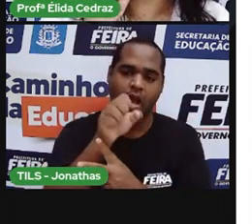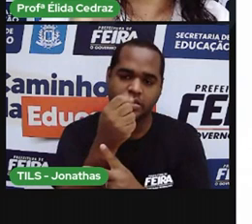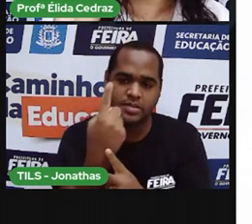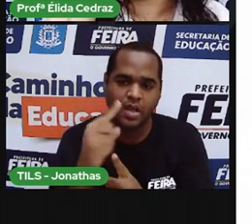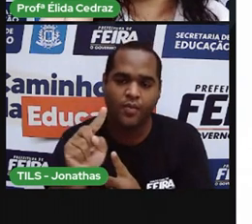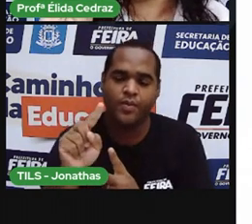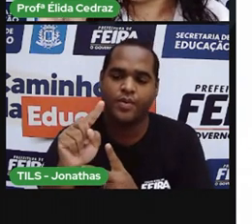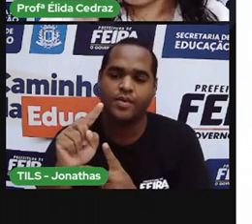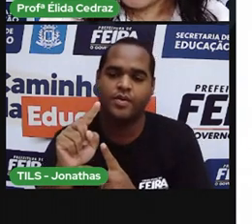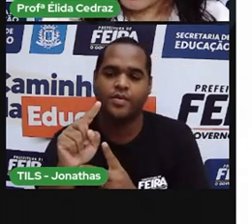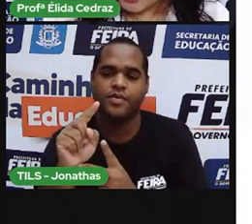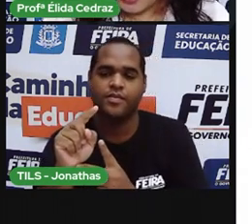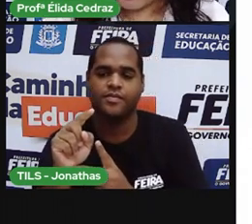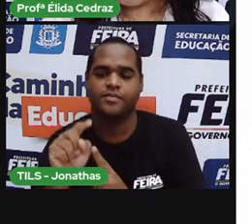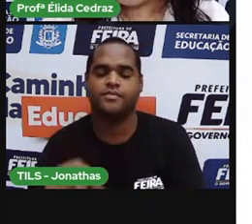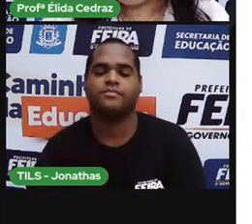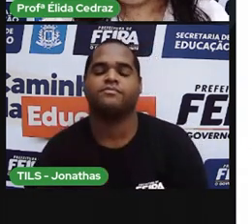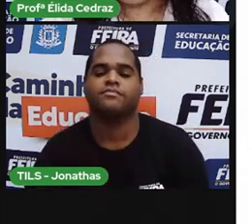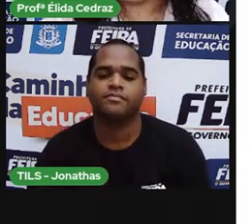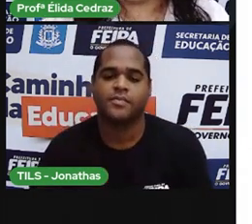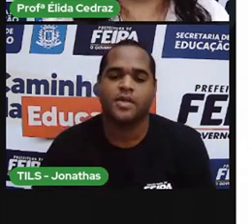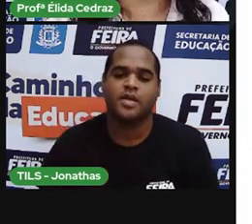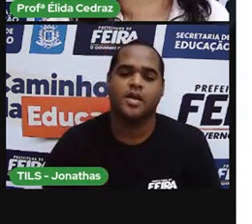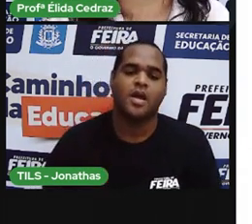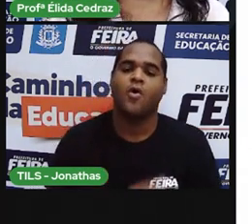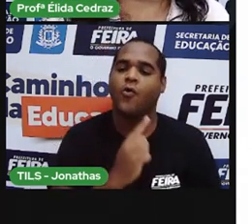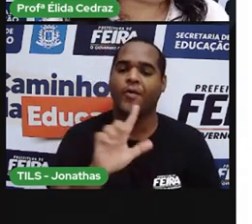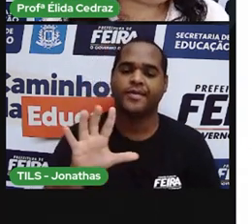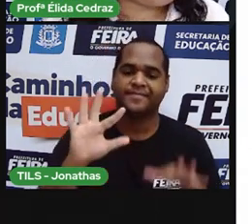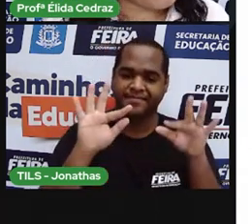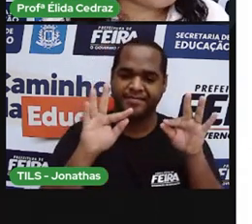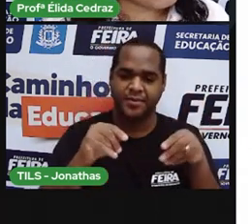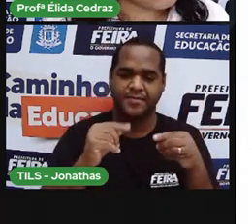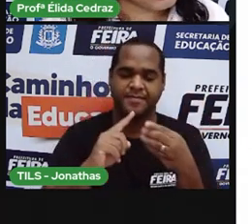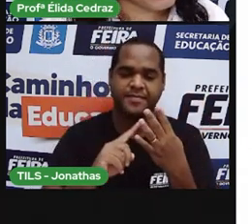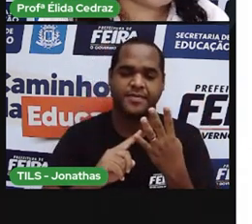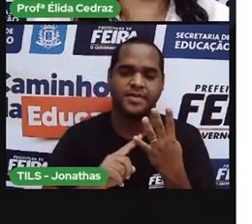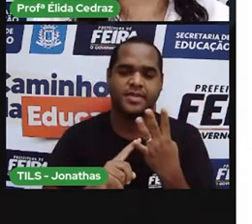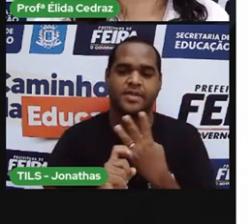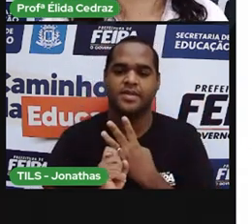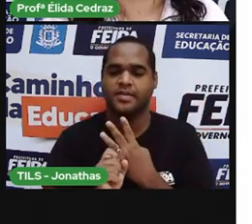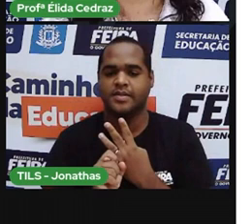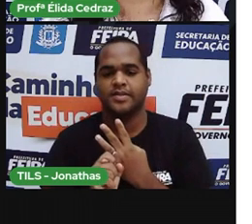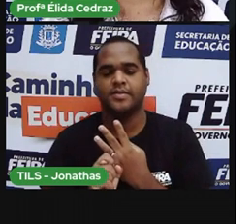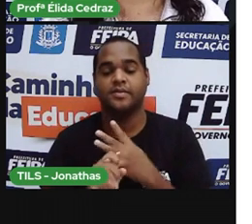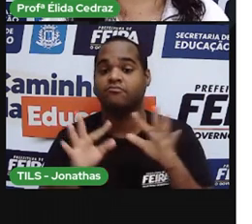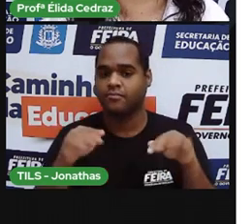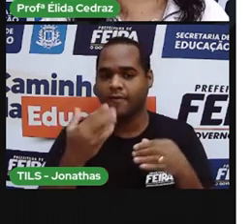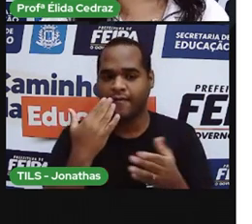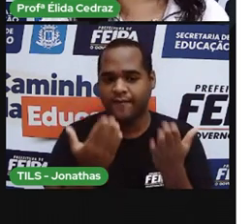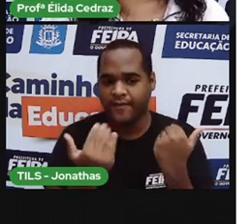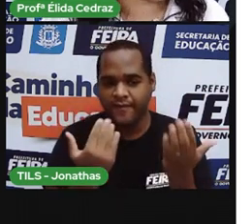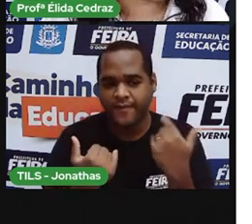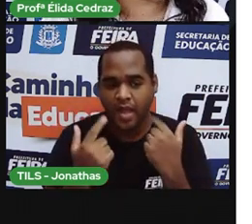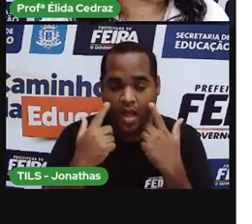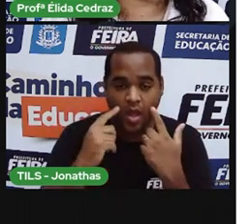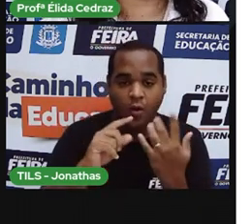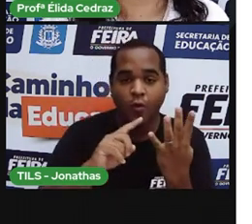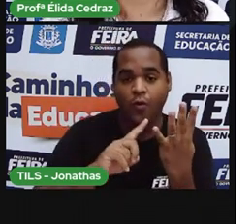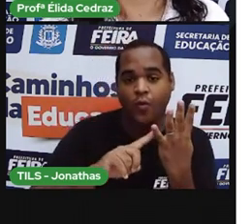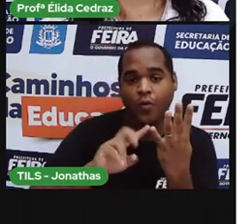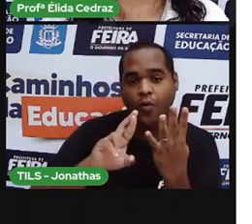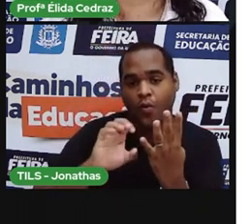Coração. A última palavrinha é roubaste. Vamos lá? Fale